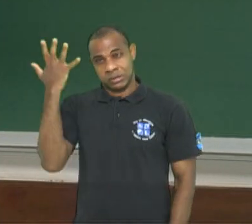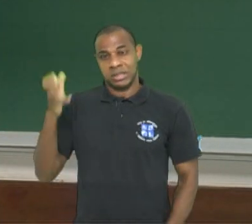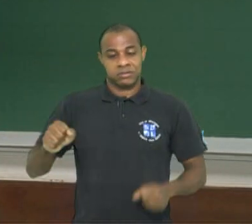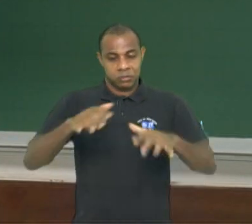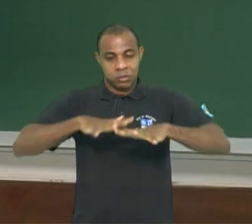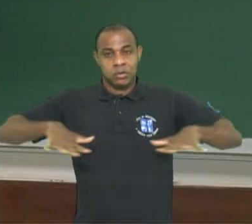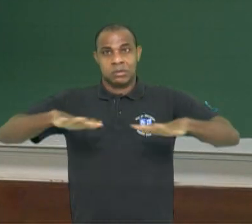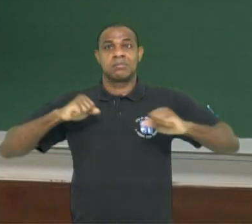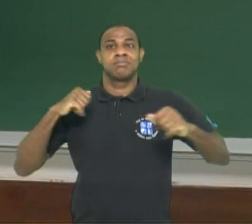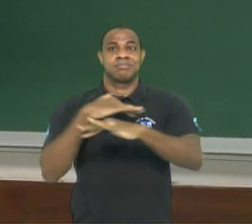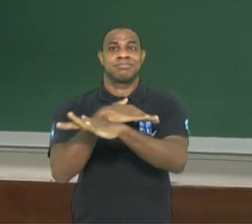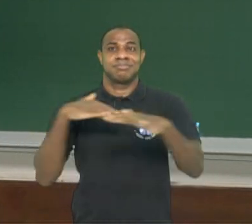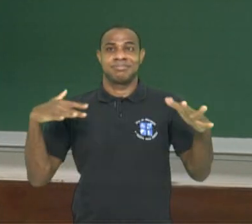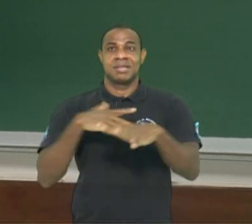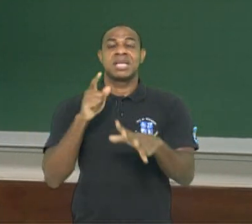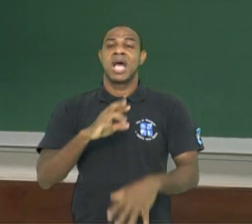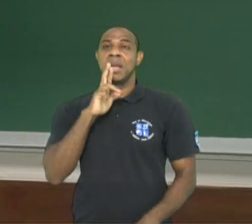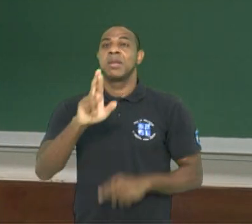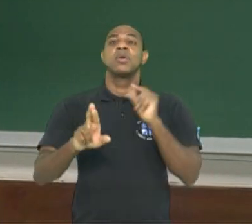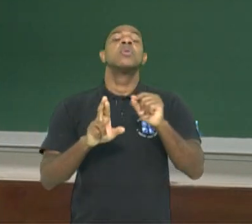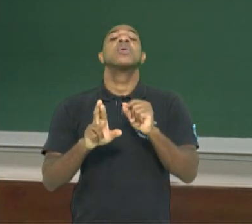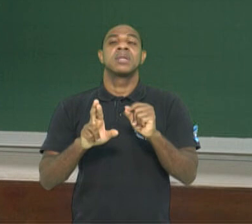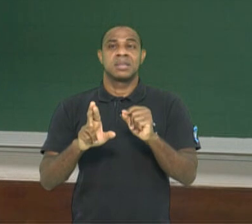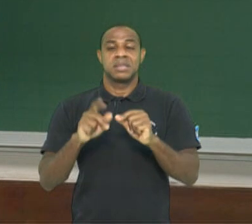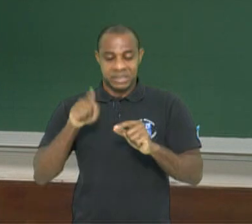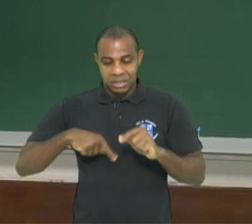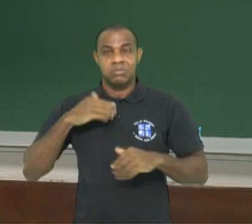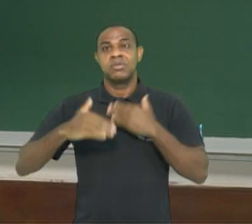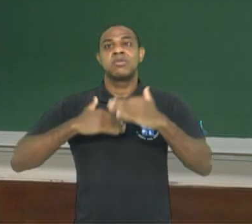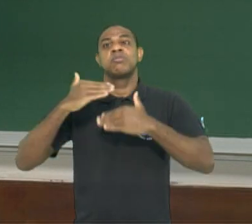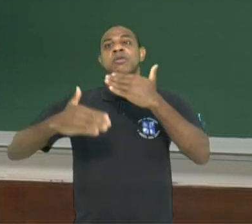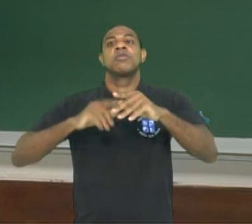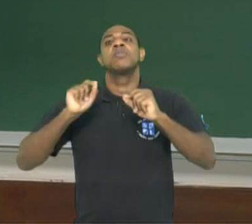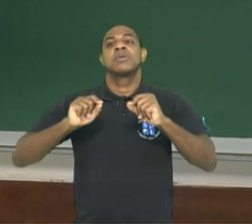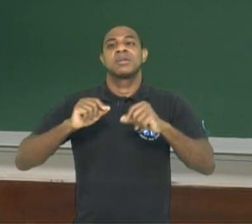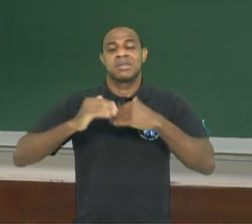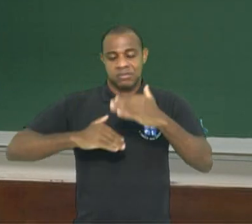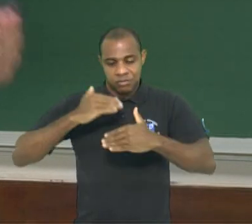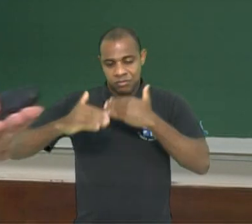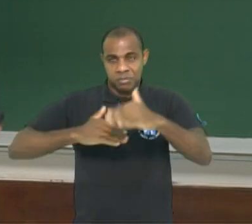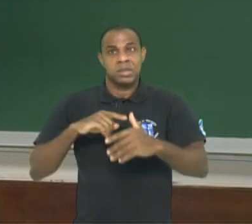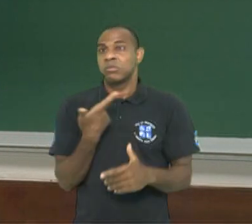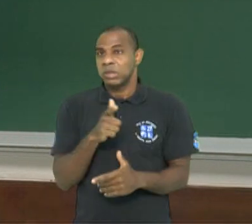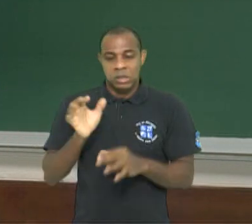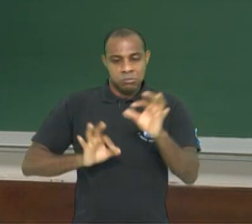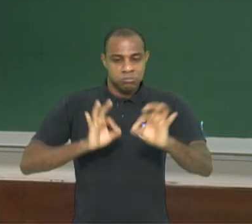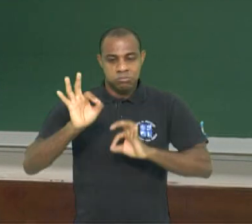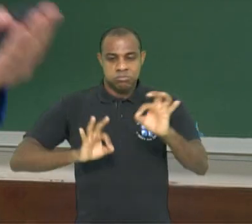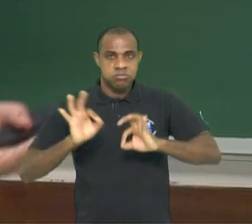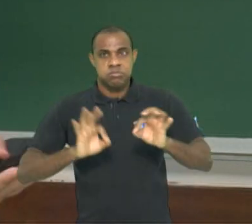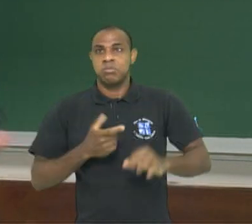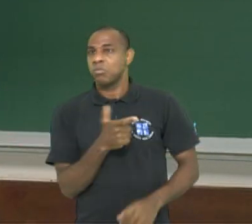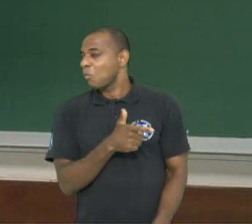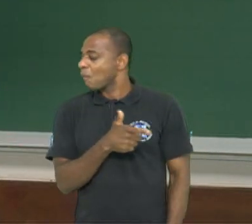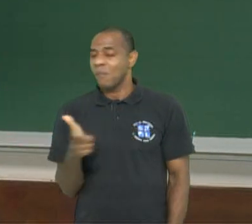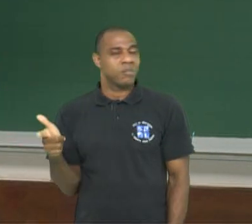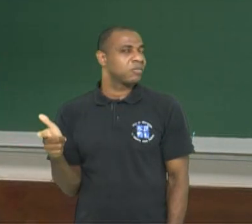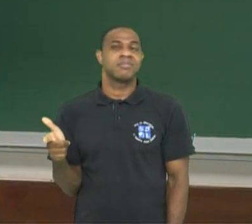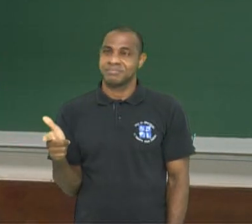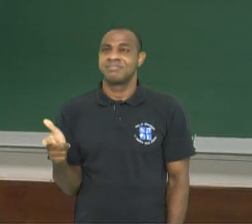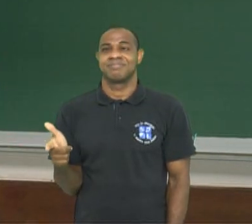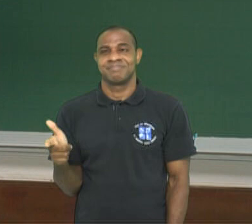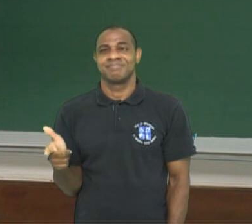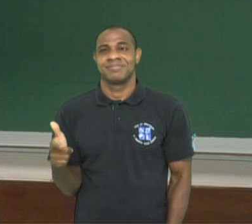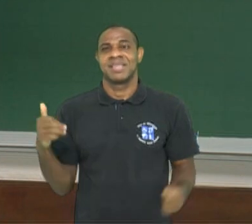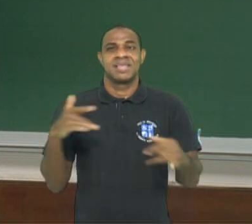espaço urbano que são resultados justamente desse desenvolvimento sem uma direção, sem uma organização